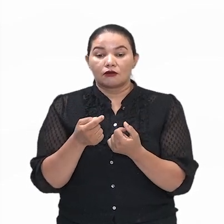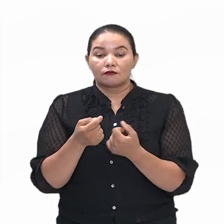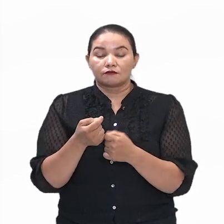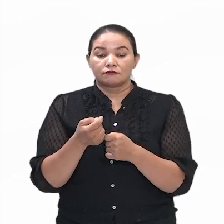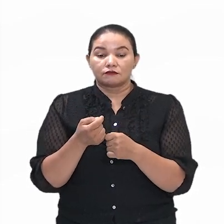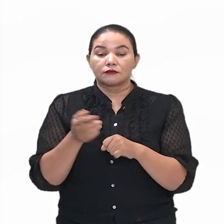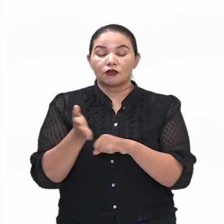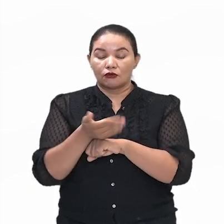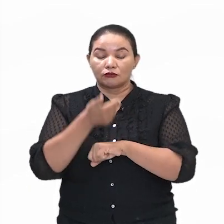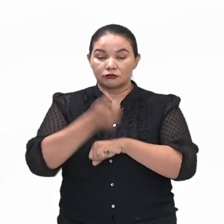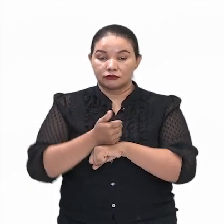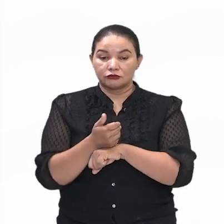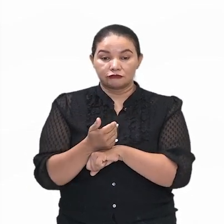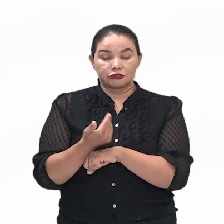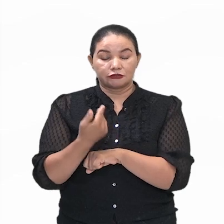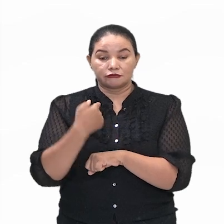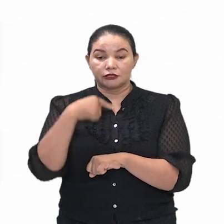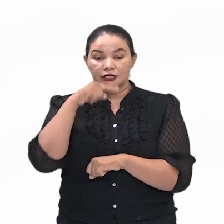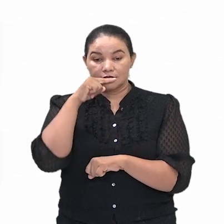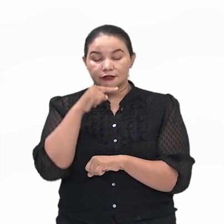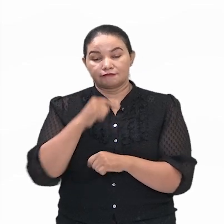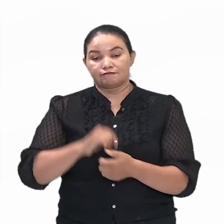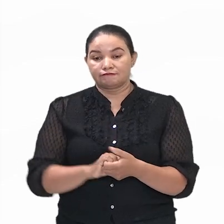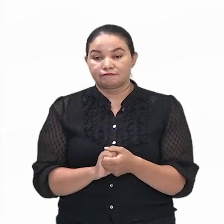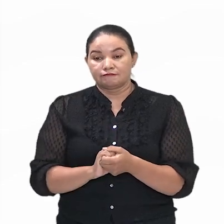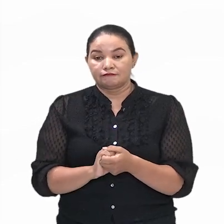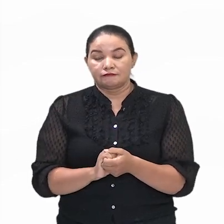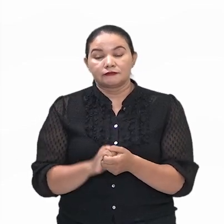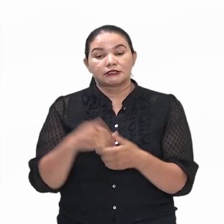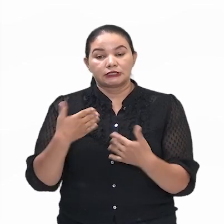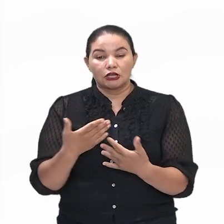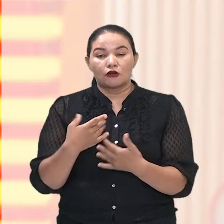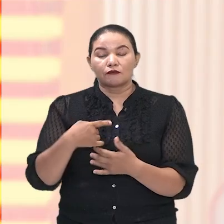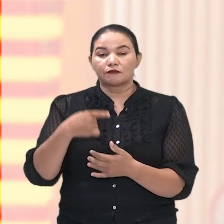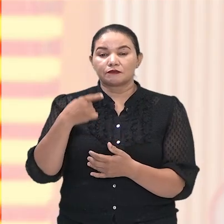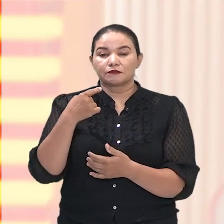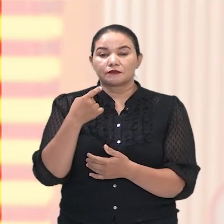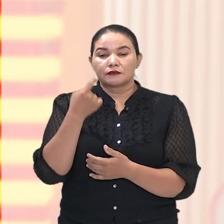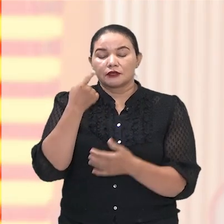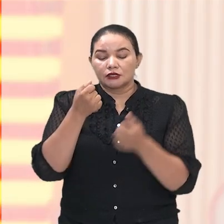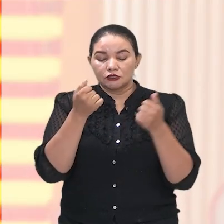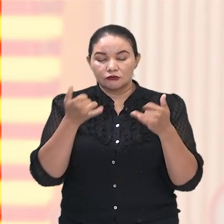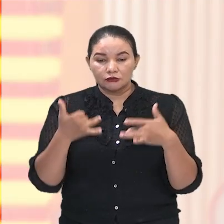da cana-de-açúcar, certo? Então, observe que nós pontuamos aqui